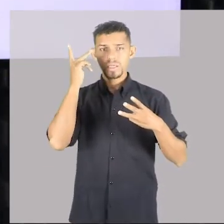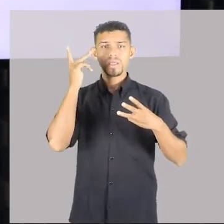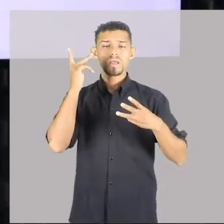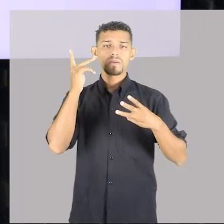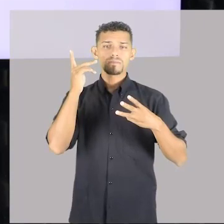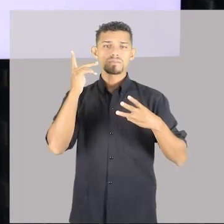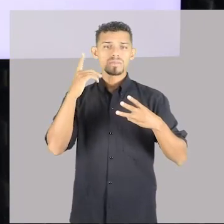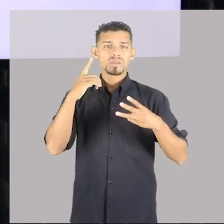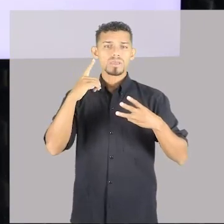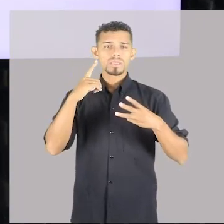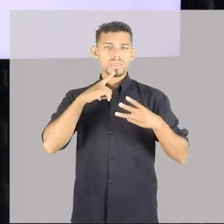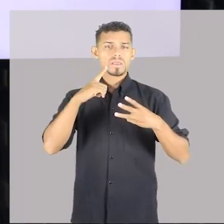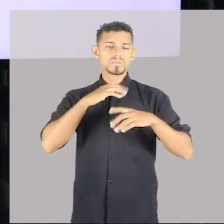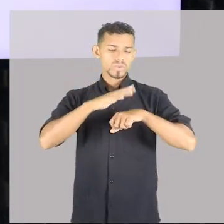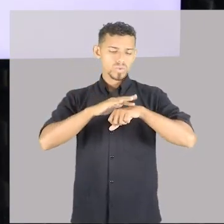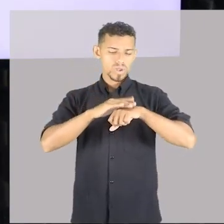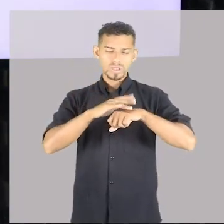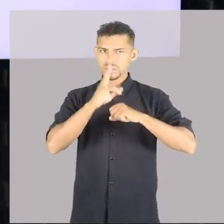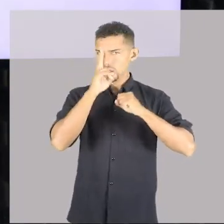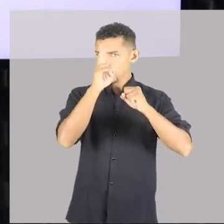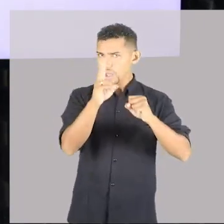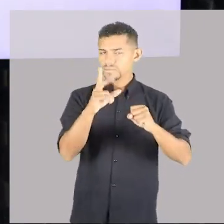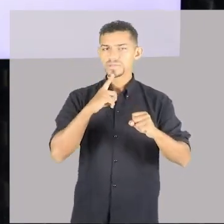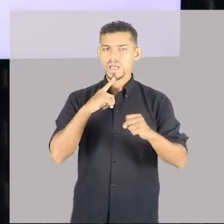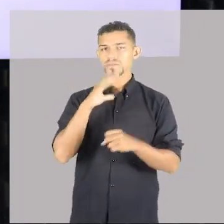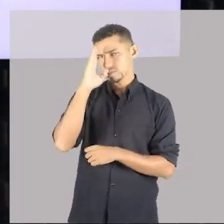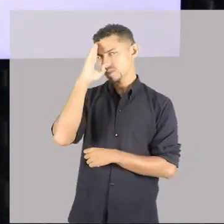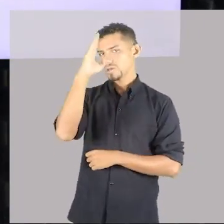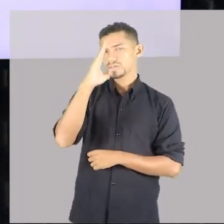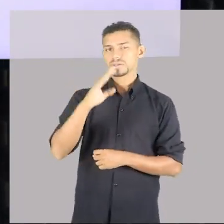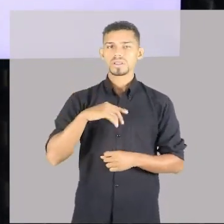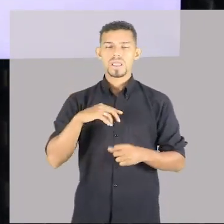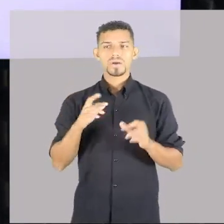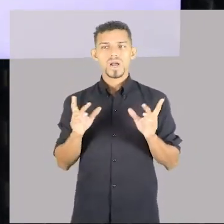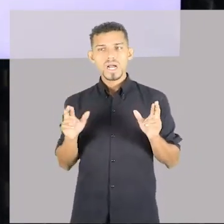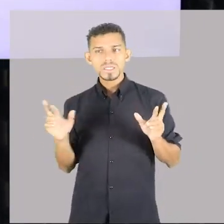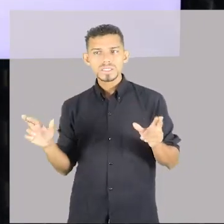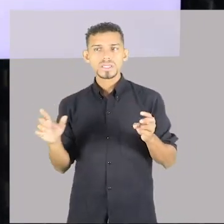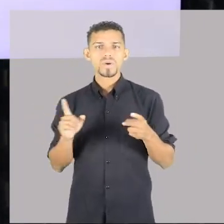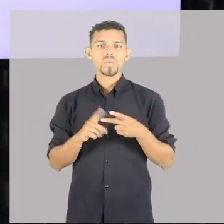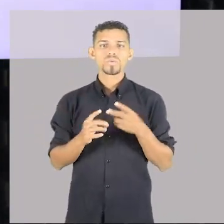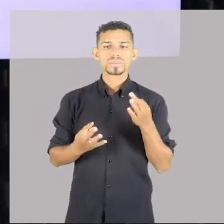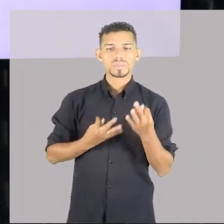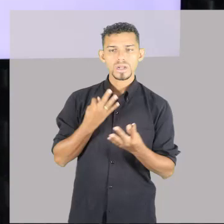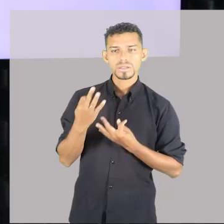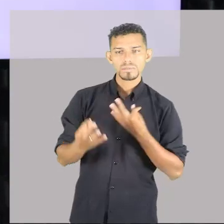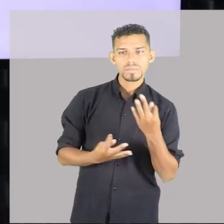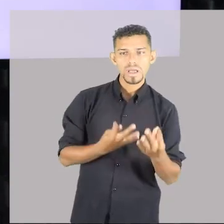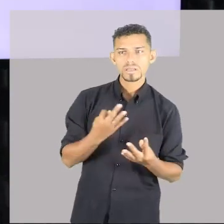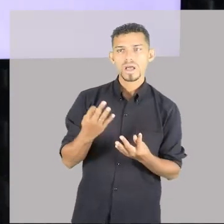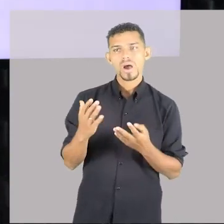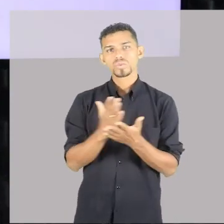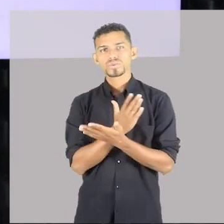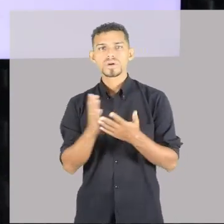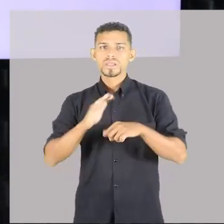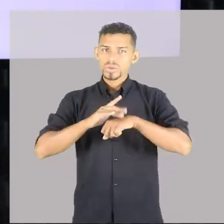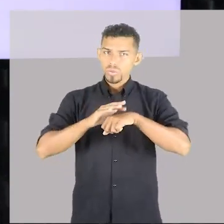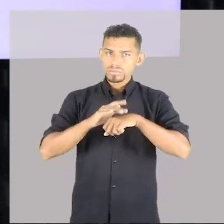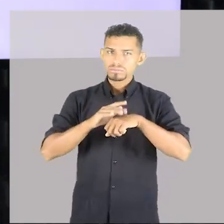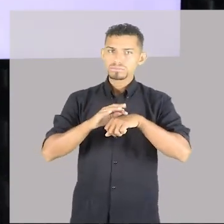terá prioridade. Se possui alguma doença grave, possui um câncer, está em tratamento, eventualmente alguma doença, ela